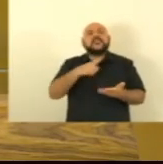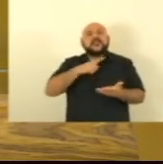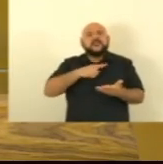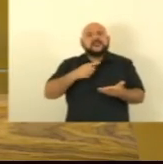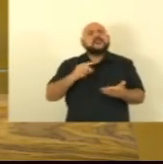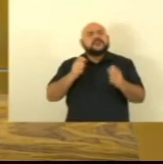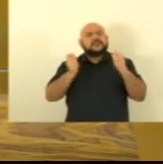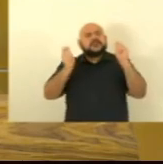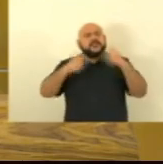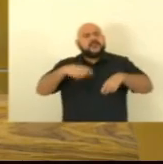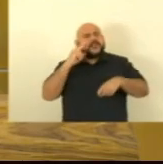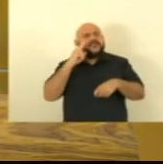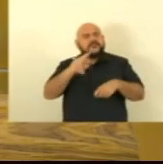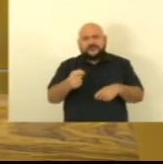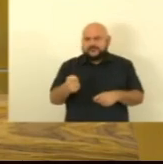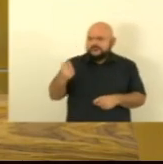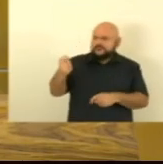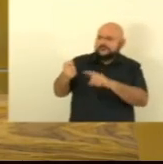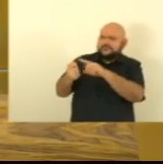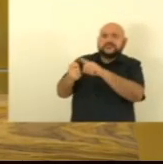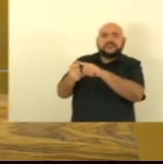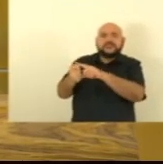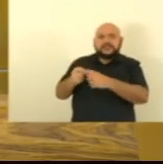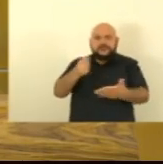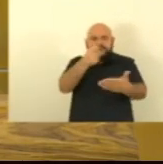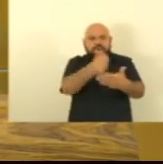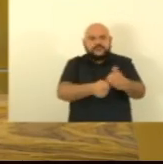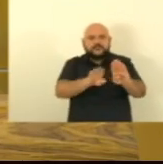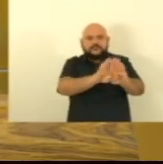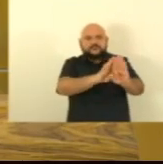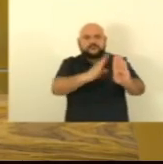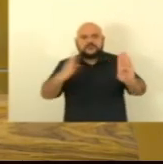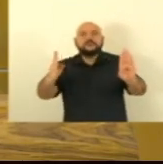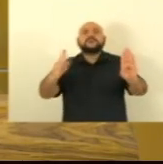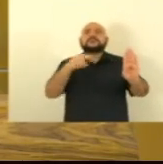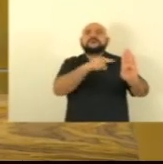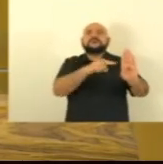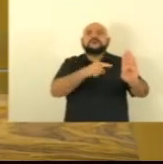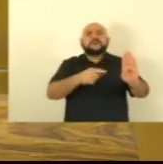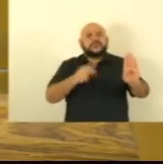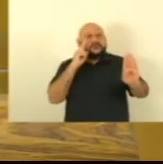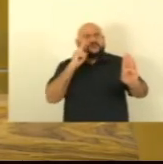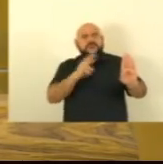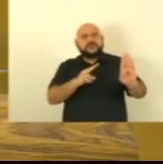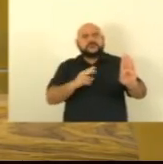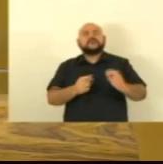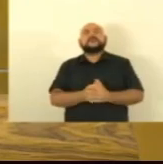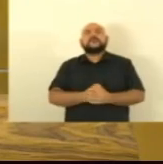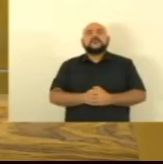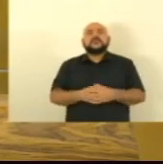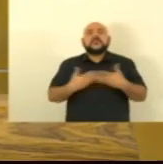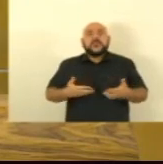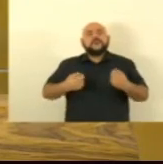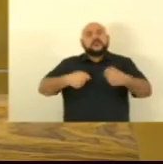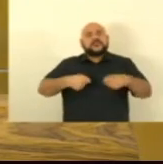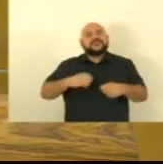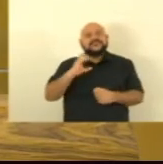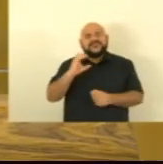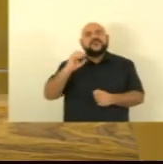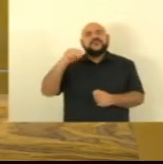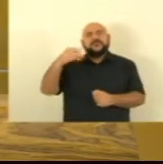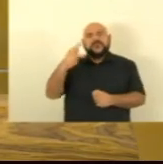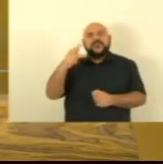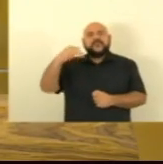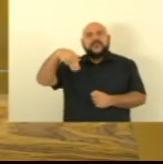e misteriosamente a porta se abre. Então nós precisamos realmente, através da CPMI, ouvir